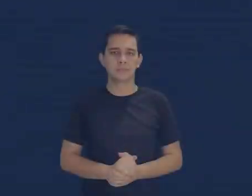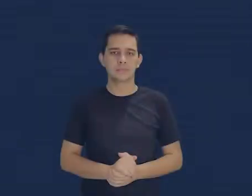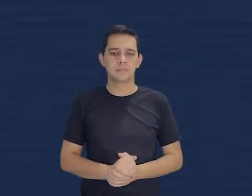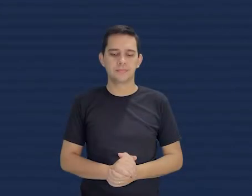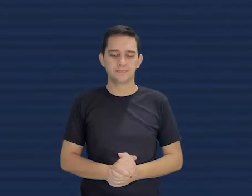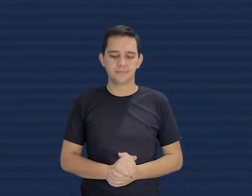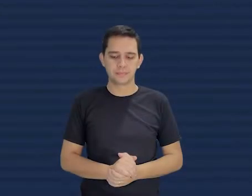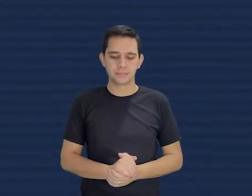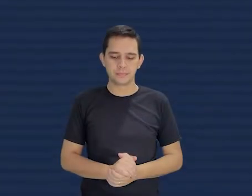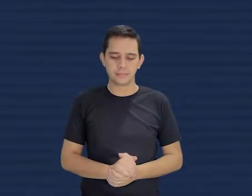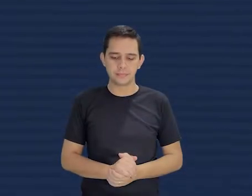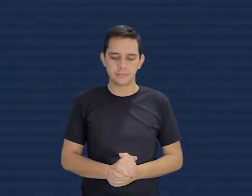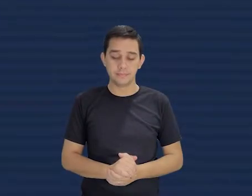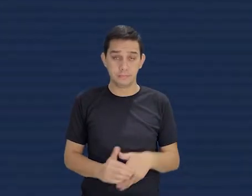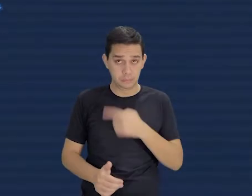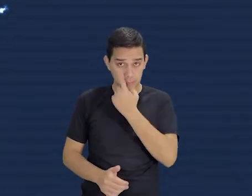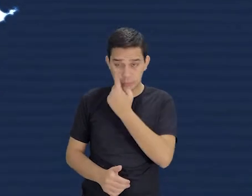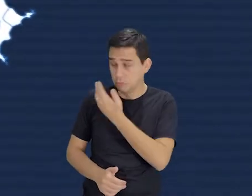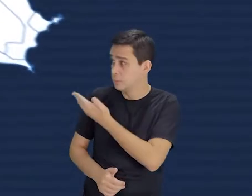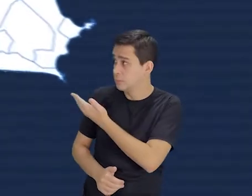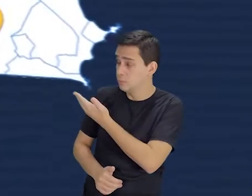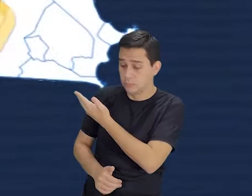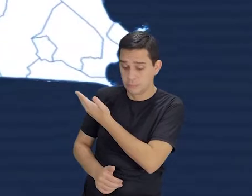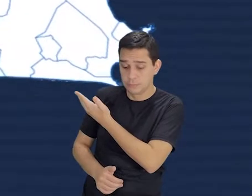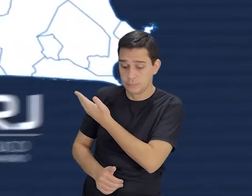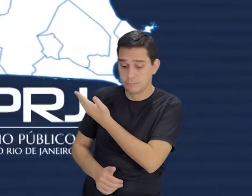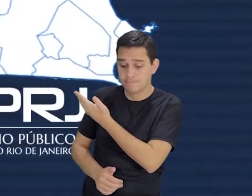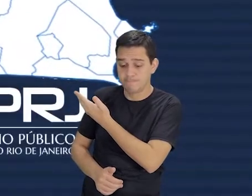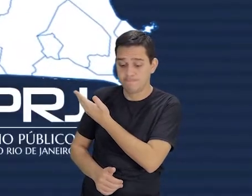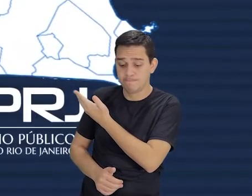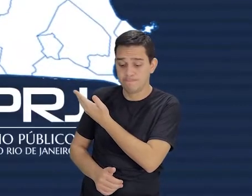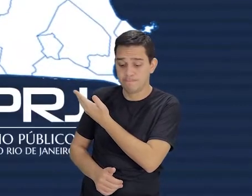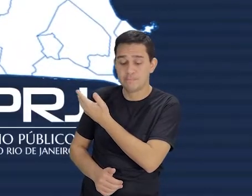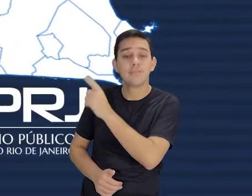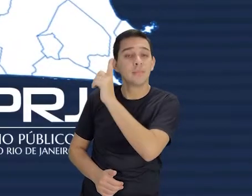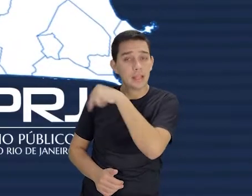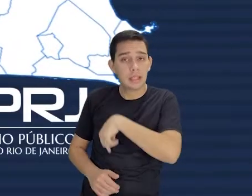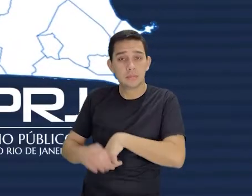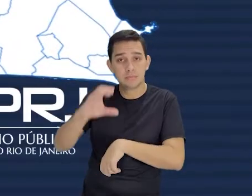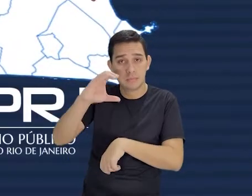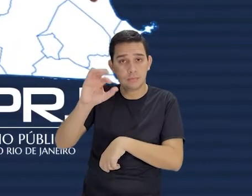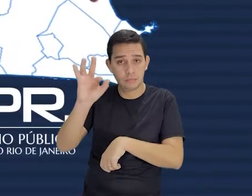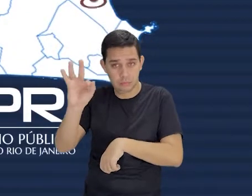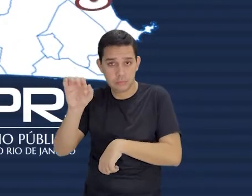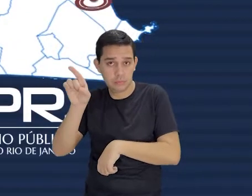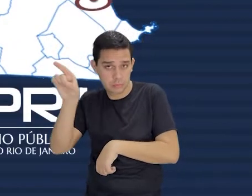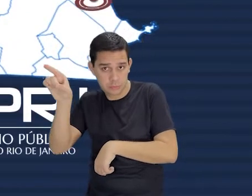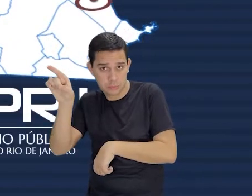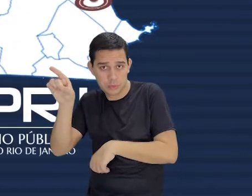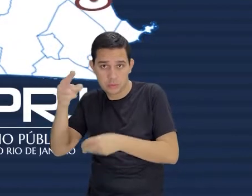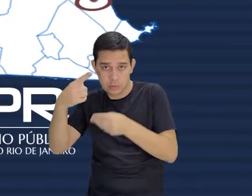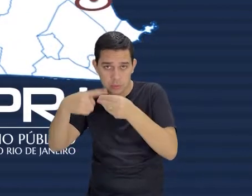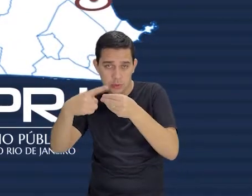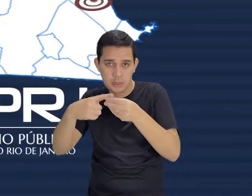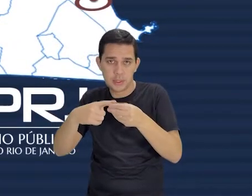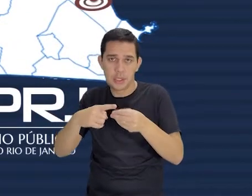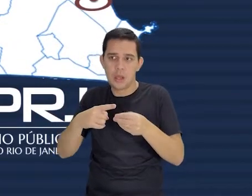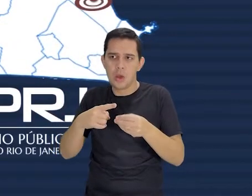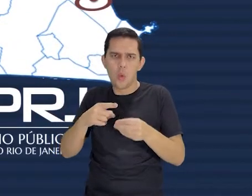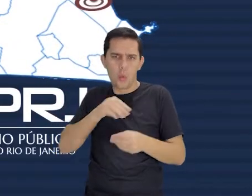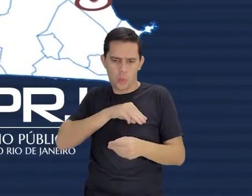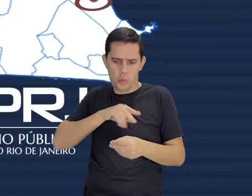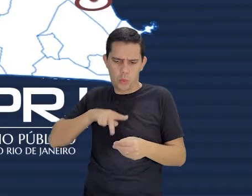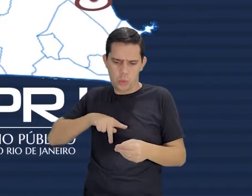Na região dos Lagos, o MPRJ ajuizou ação civil pública para que o município de Cabo Frio promova a